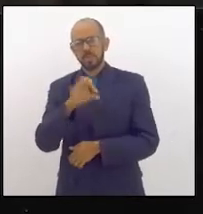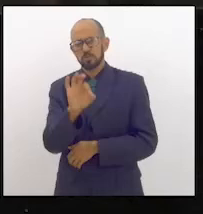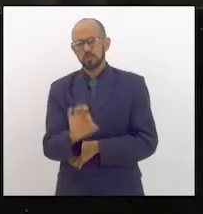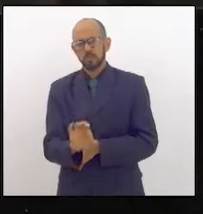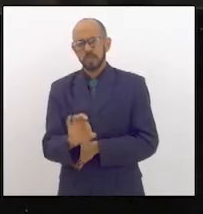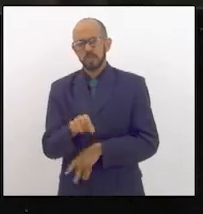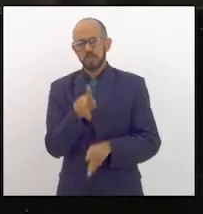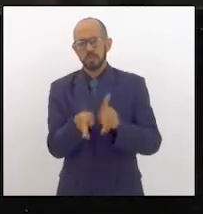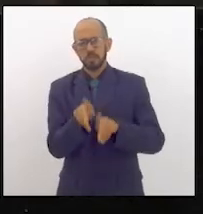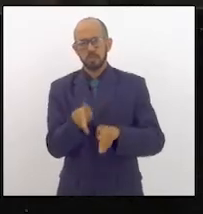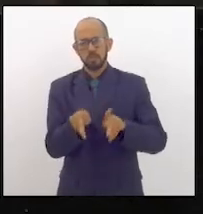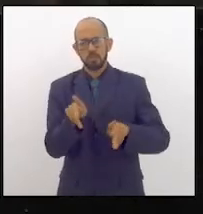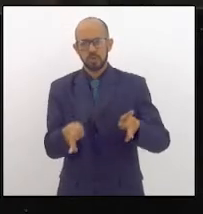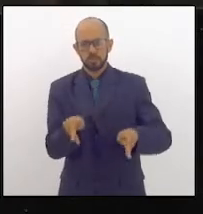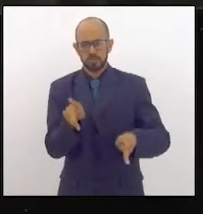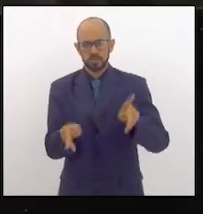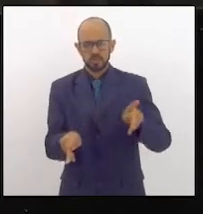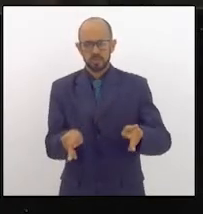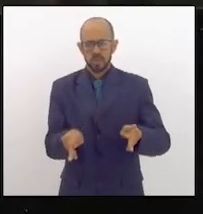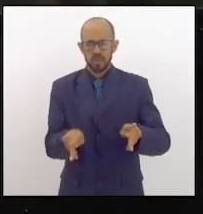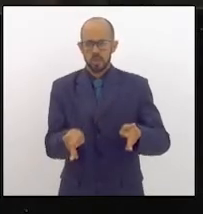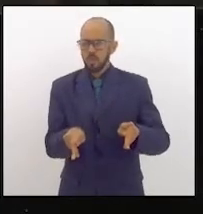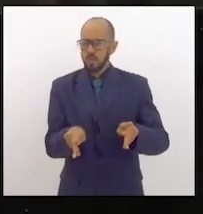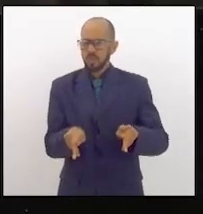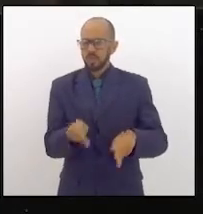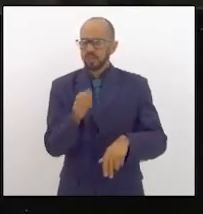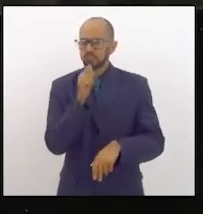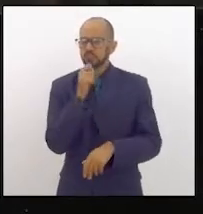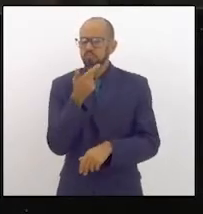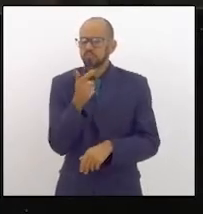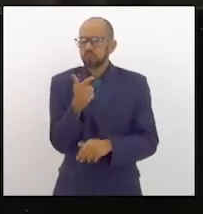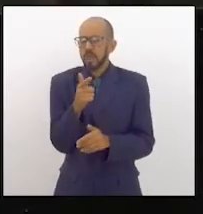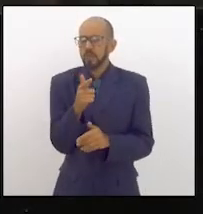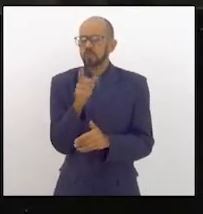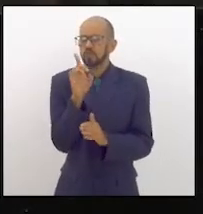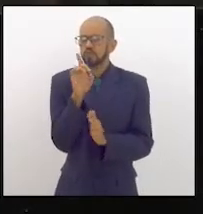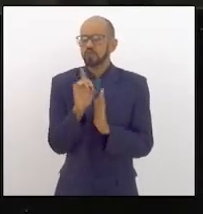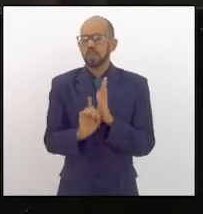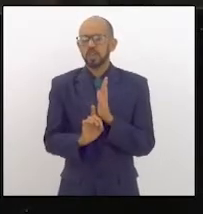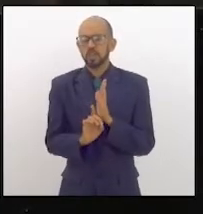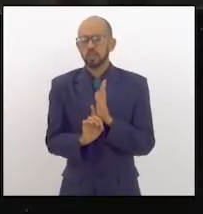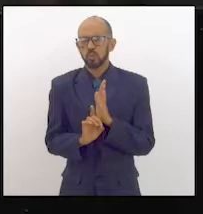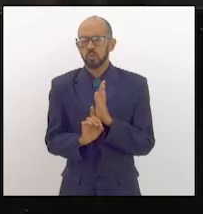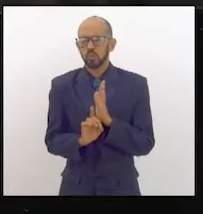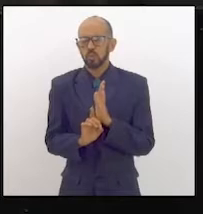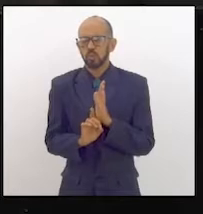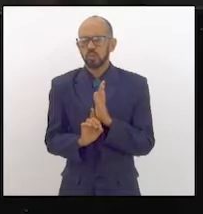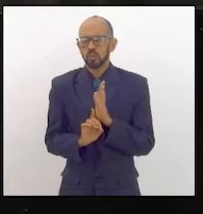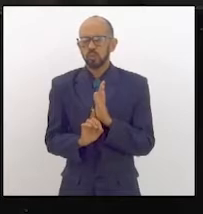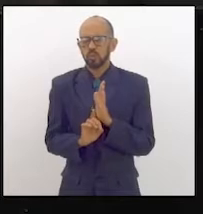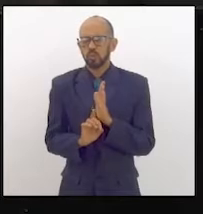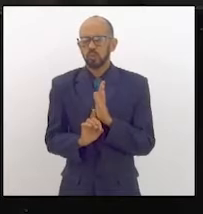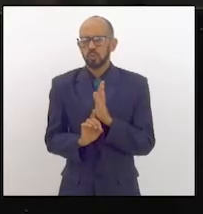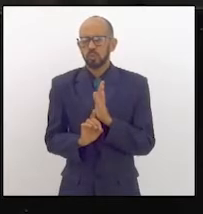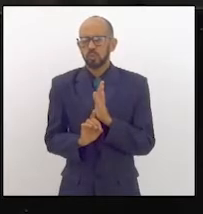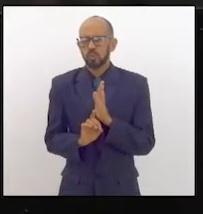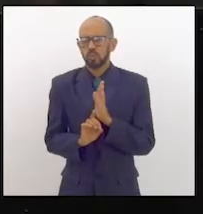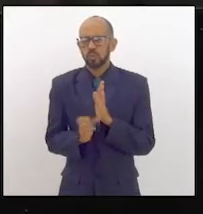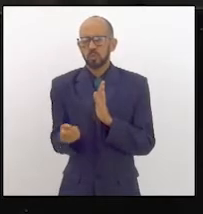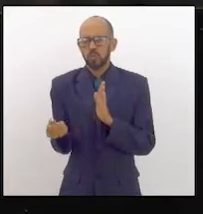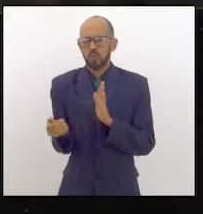da população e que não temos direito bom e quando a gente